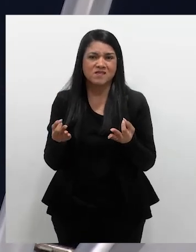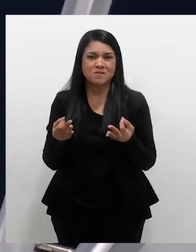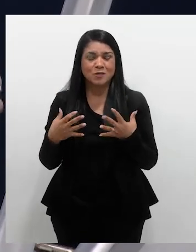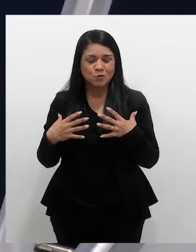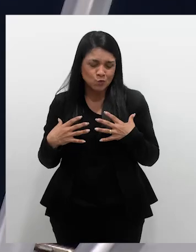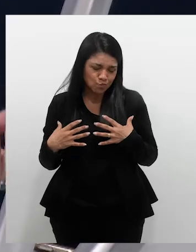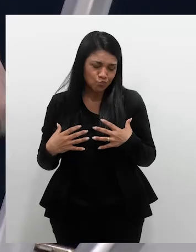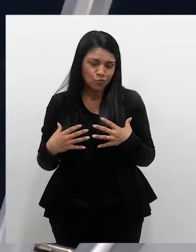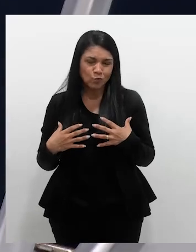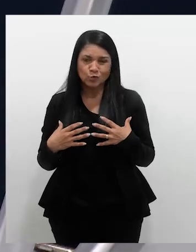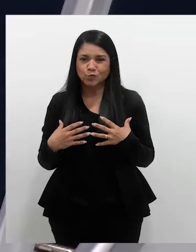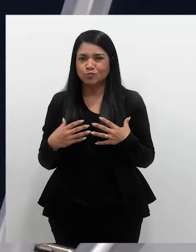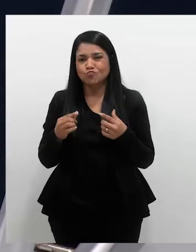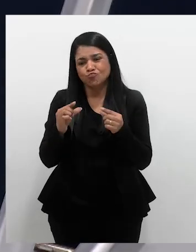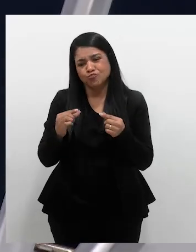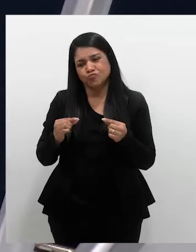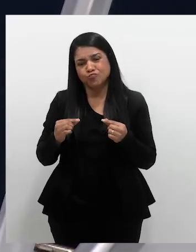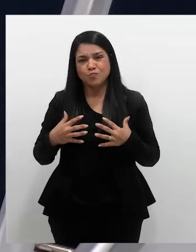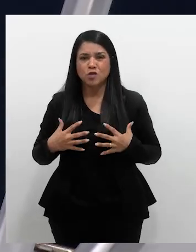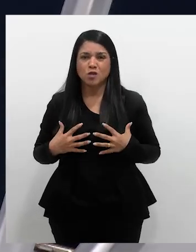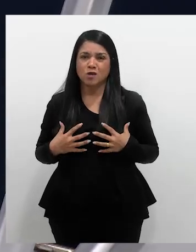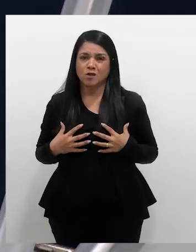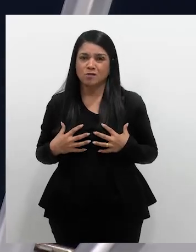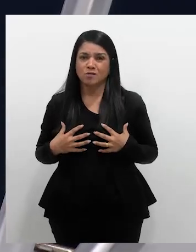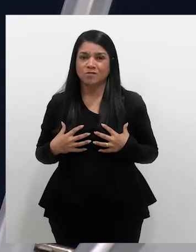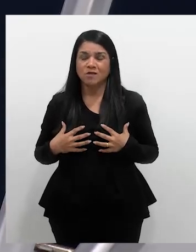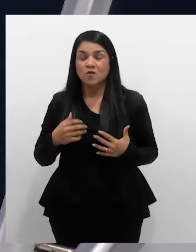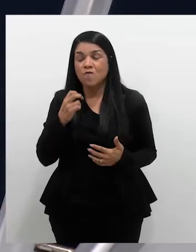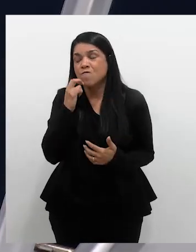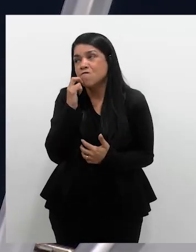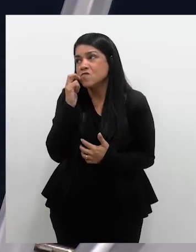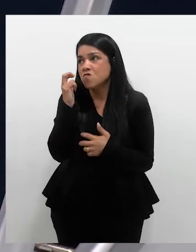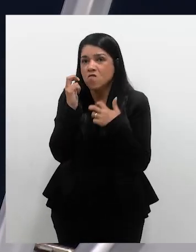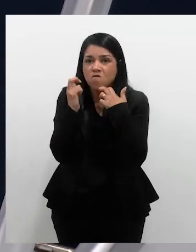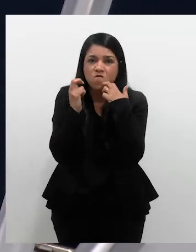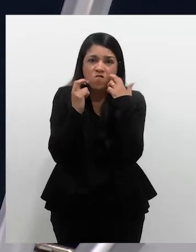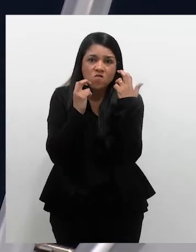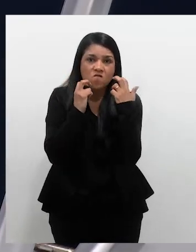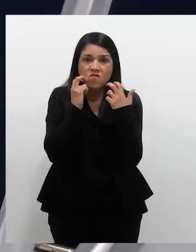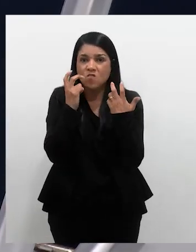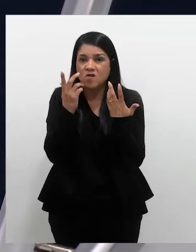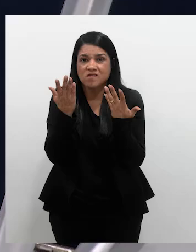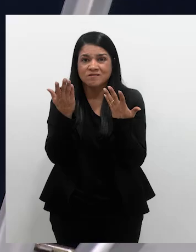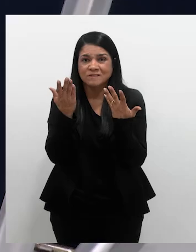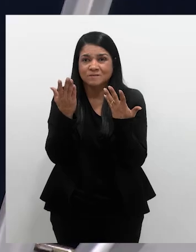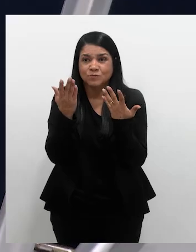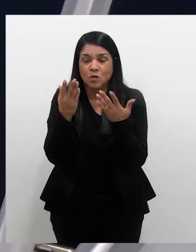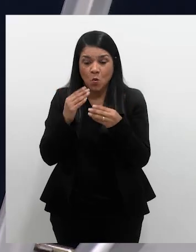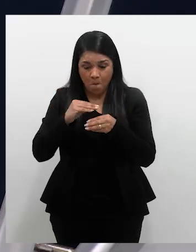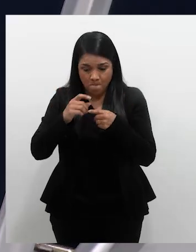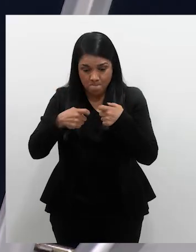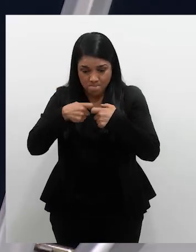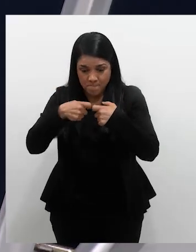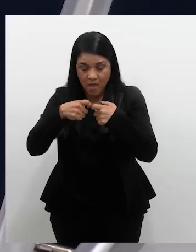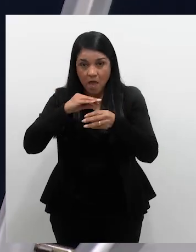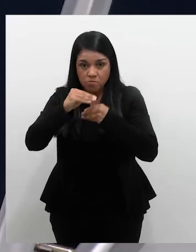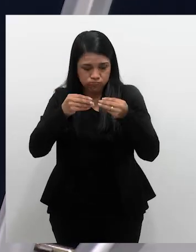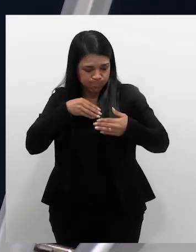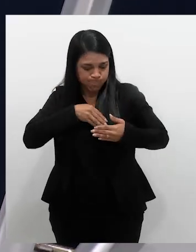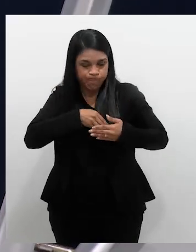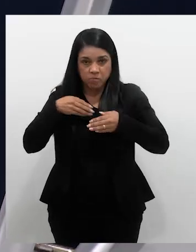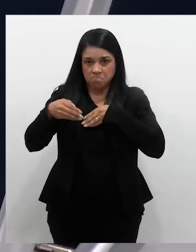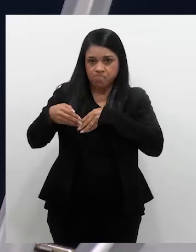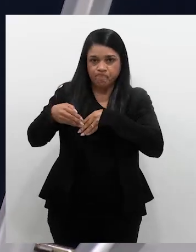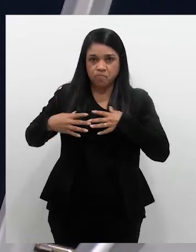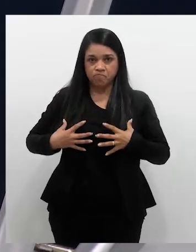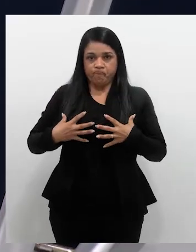medidas ótimas, mas o busto... Eu tinha tanta vergonha que eu andava com meia enrolada dentro do